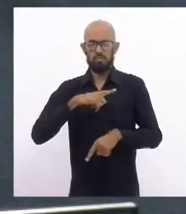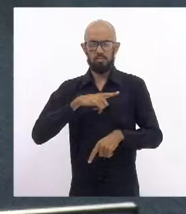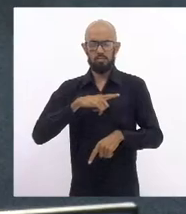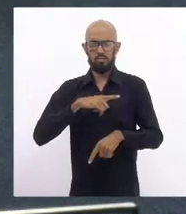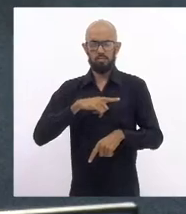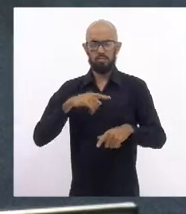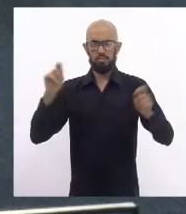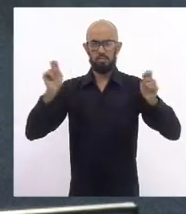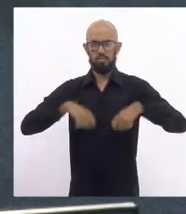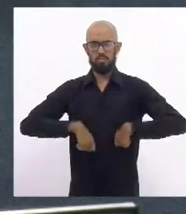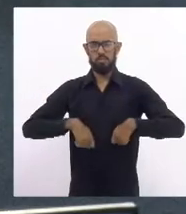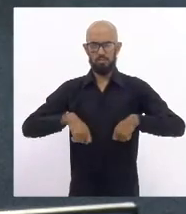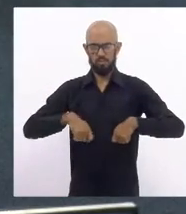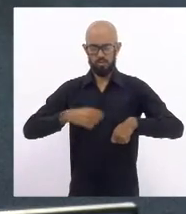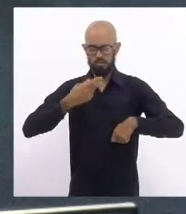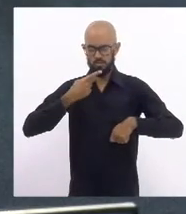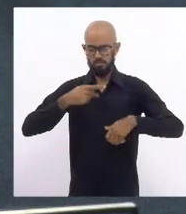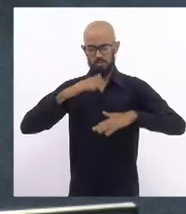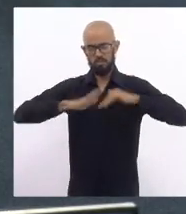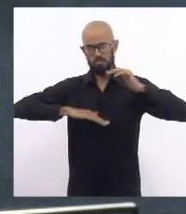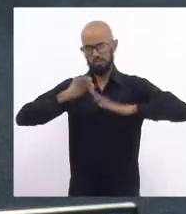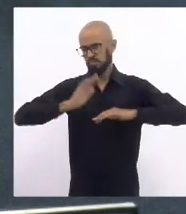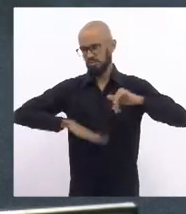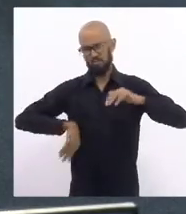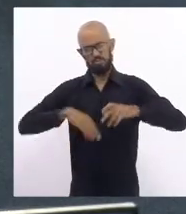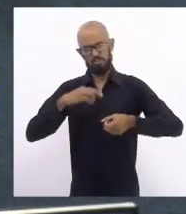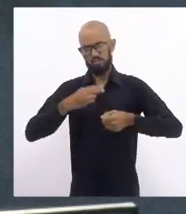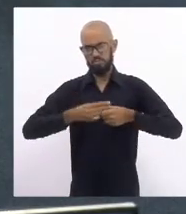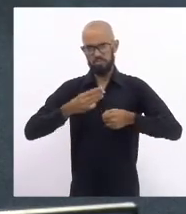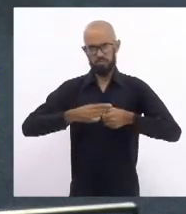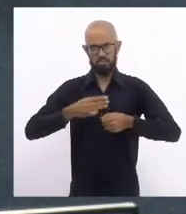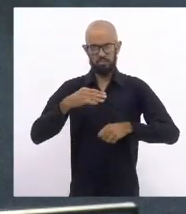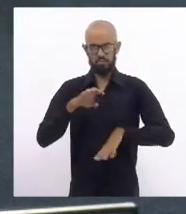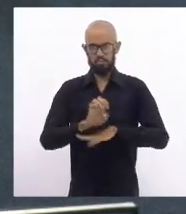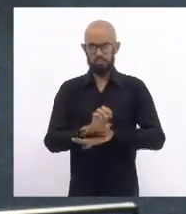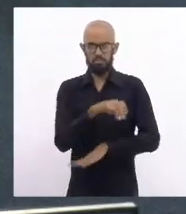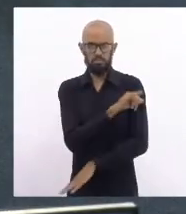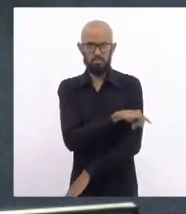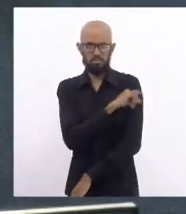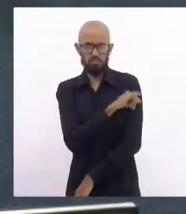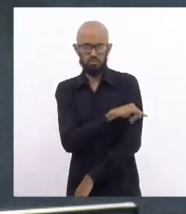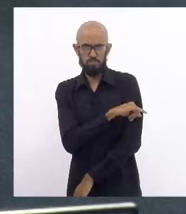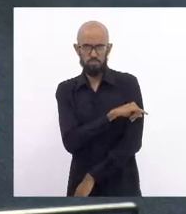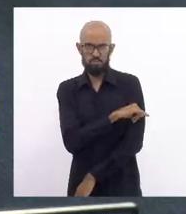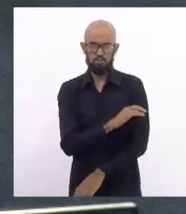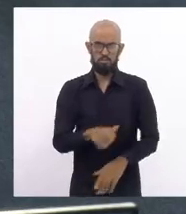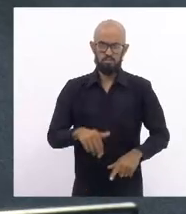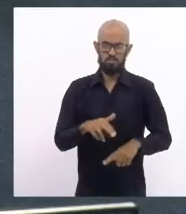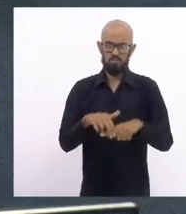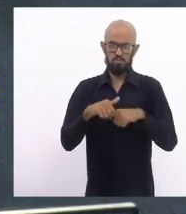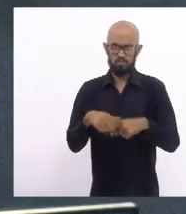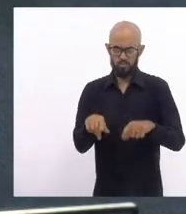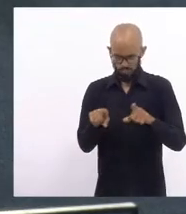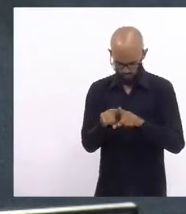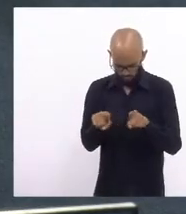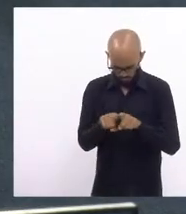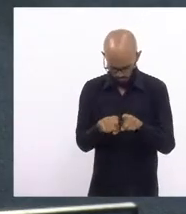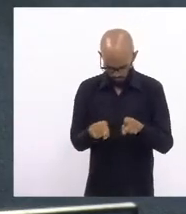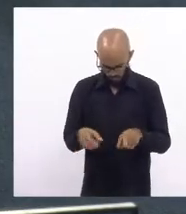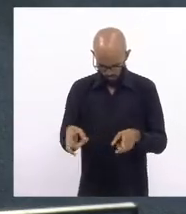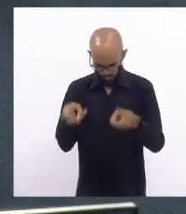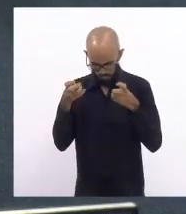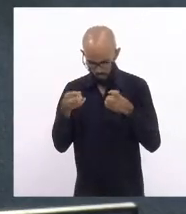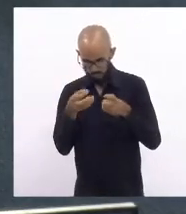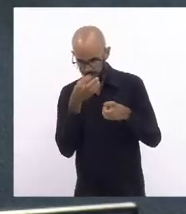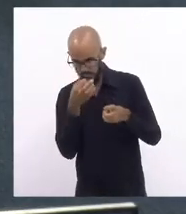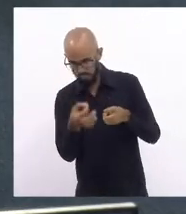a falar sobre quaisquer cidade do Estado do Rio de Janeiro. E, portanto, aqui também pude ouvir